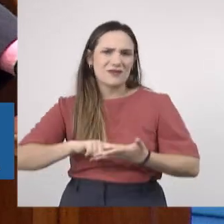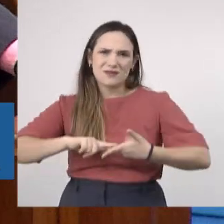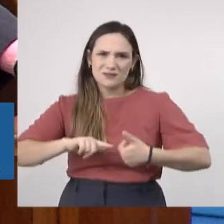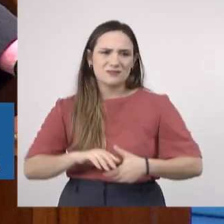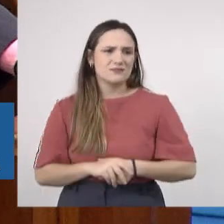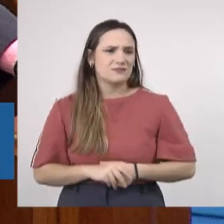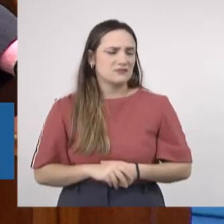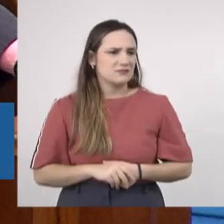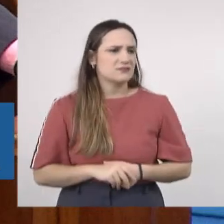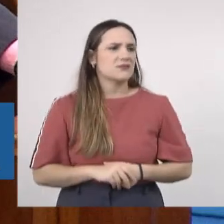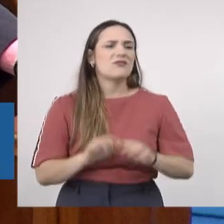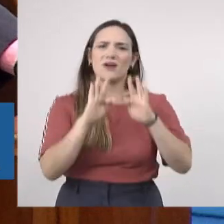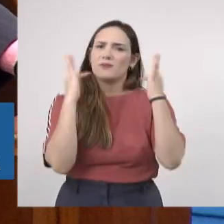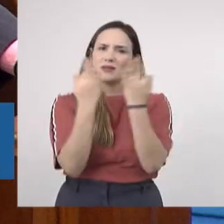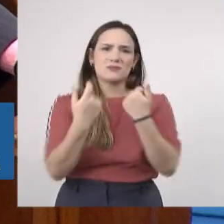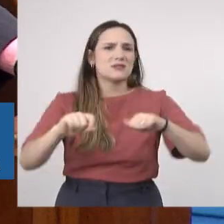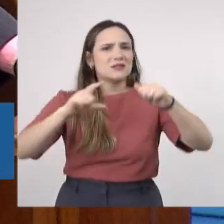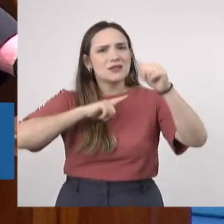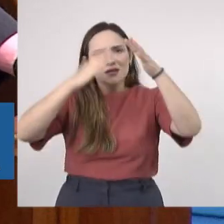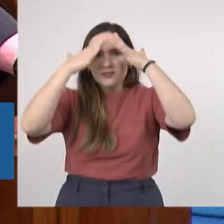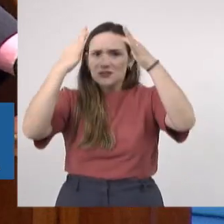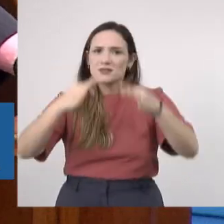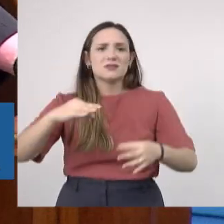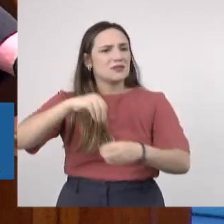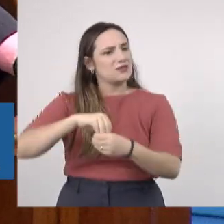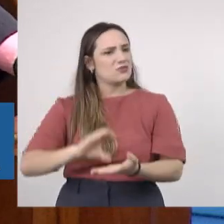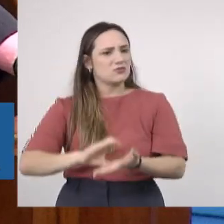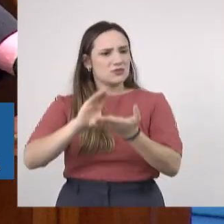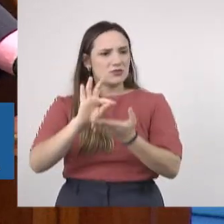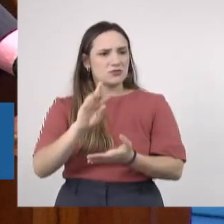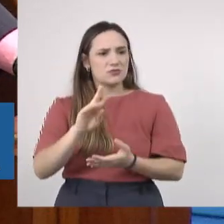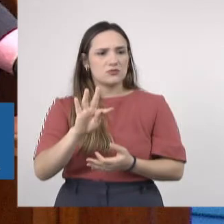aquela família ela tenha dignidade, pelo menos no Conselho Tutelar.